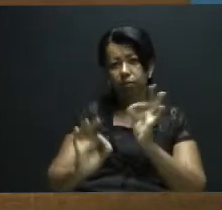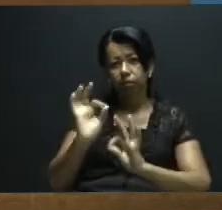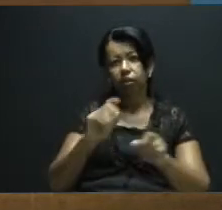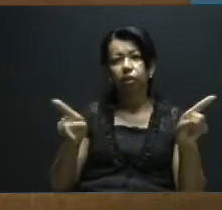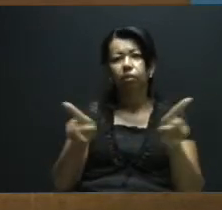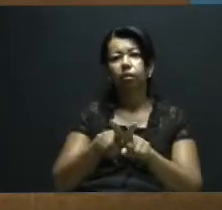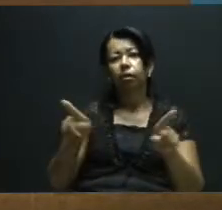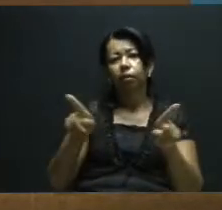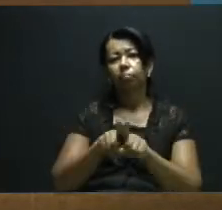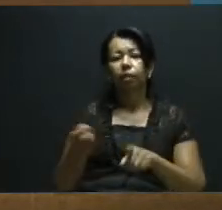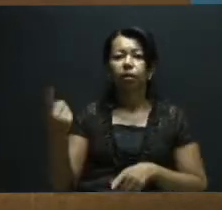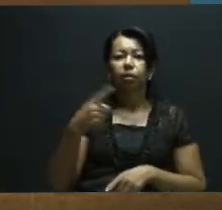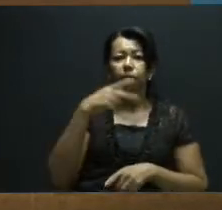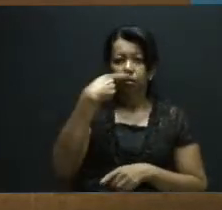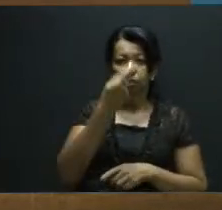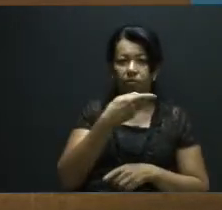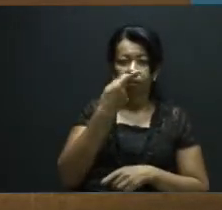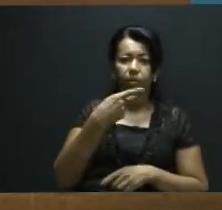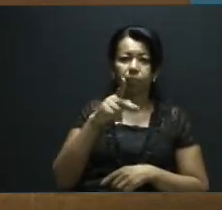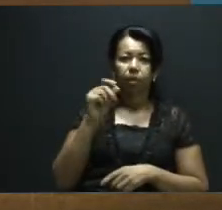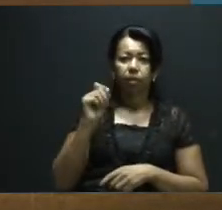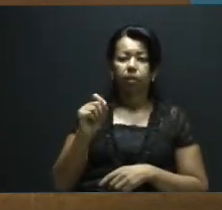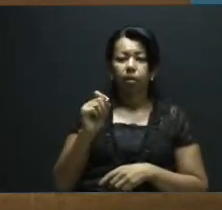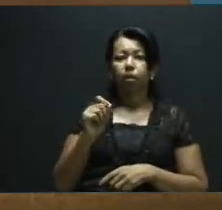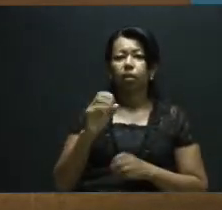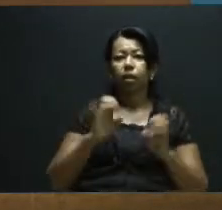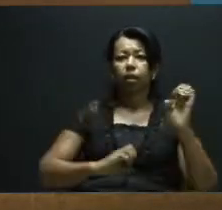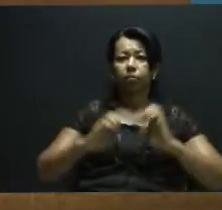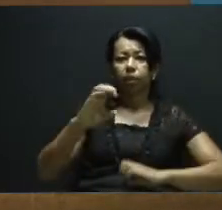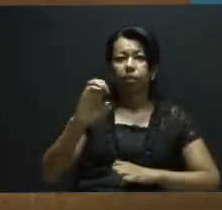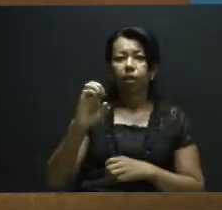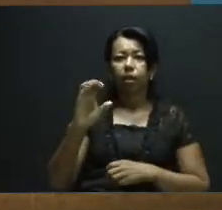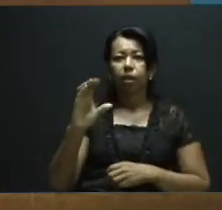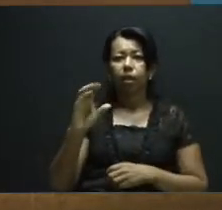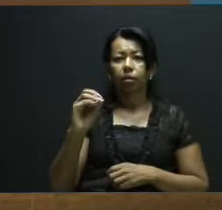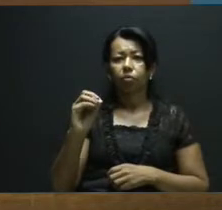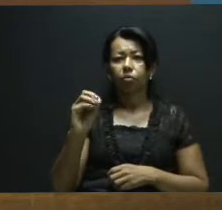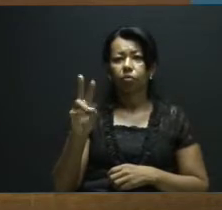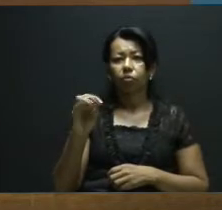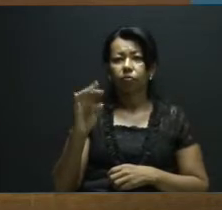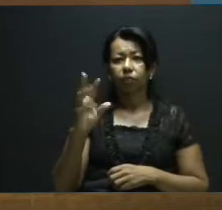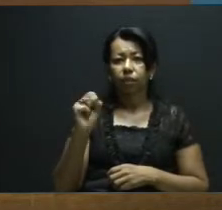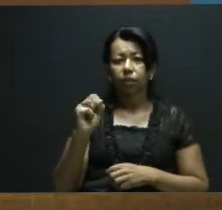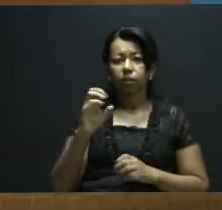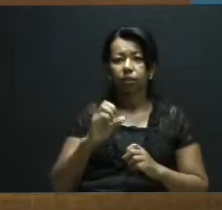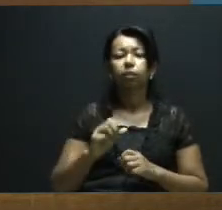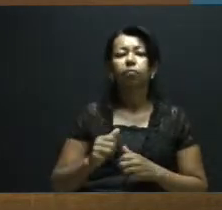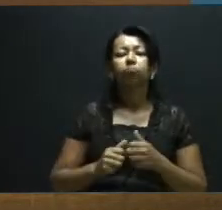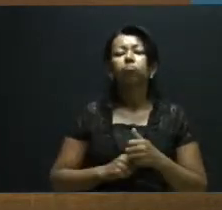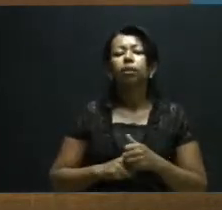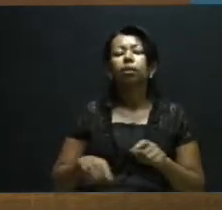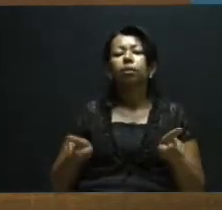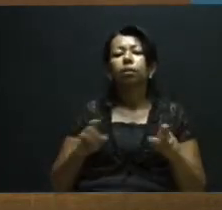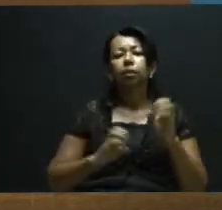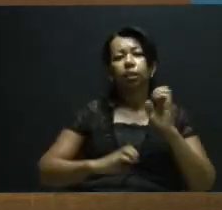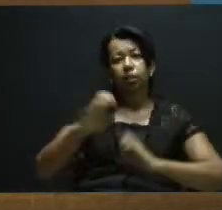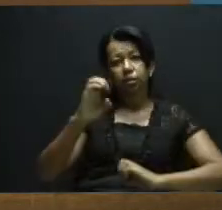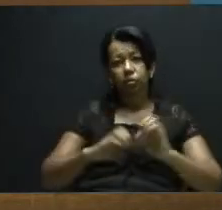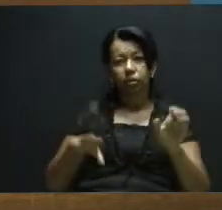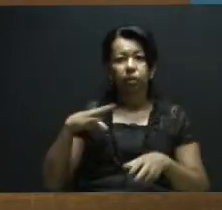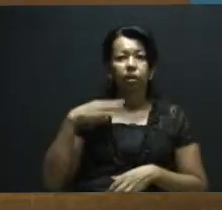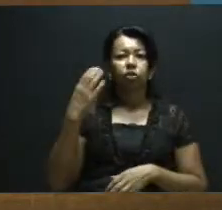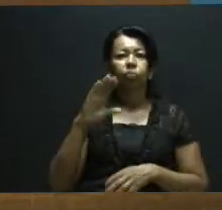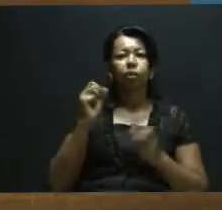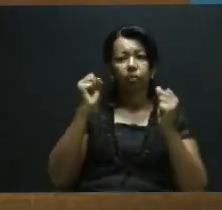também fica aqui uma fala para que a concessionária ecovias e as indústrias da cidade de cubatão possa focar um pouco